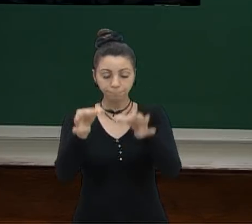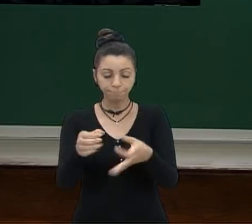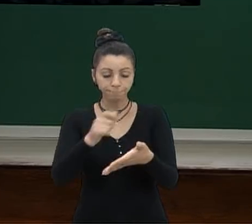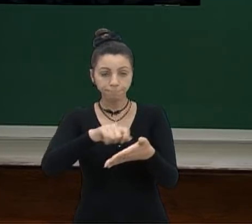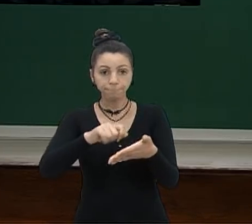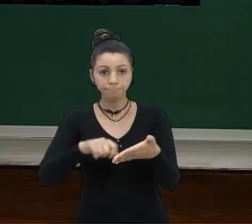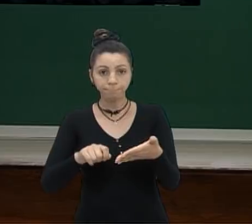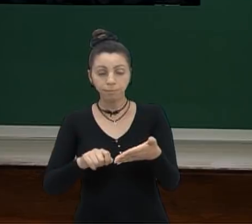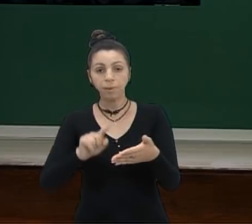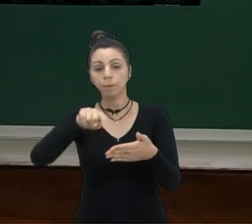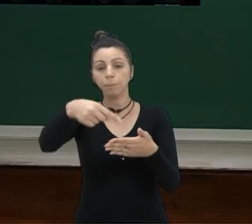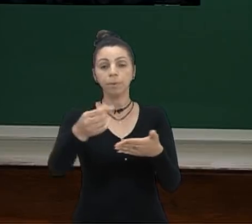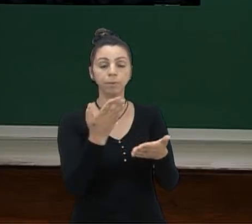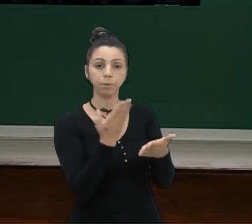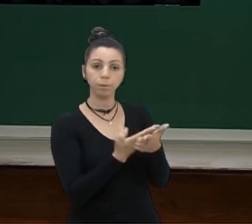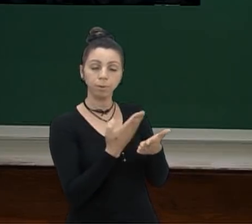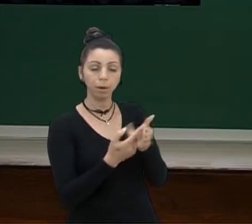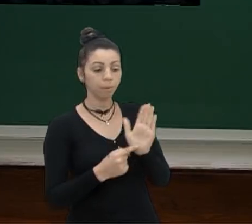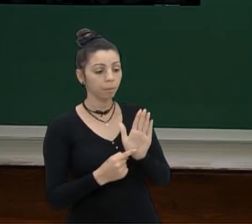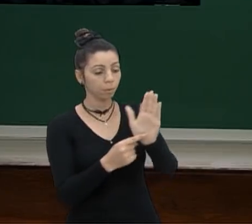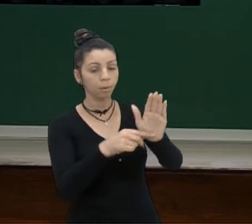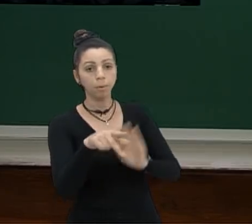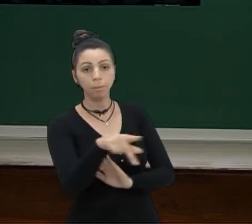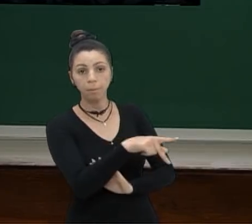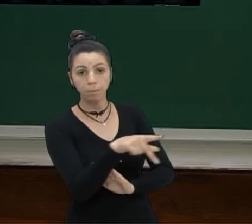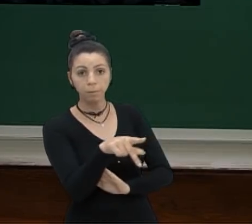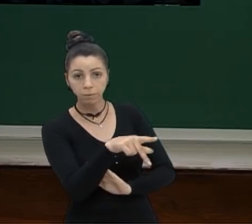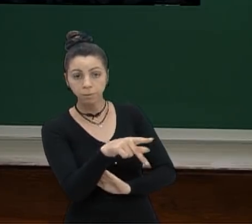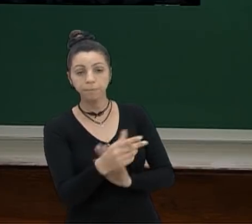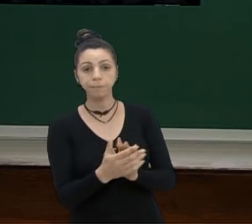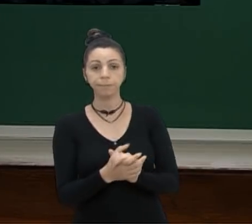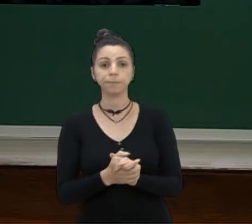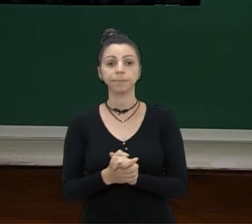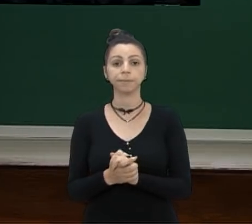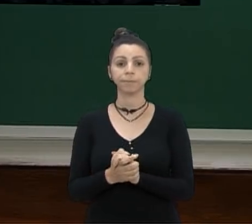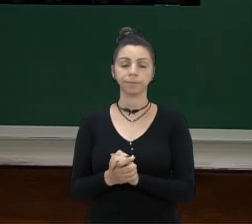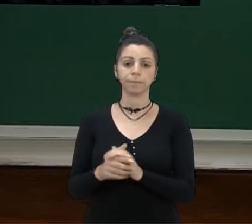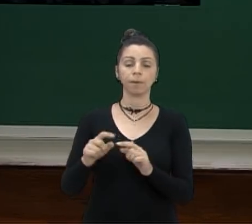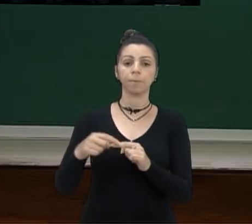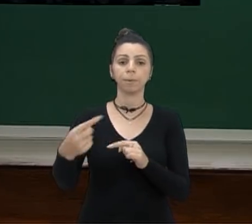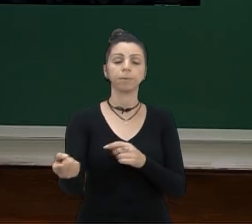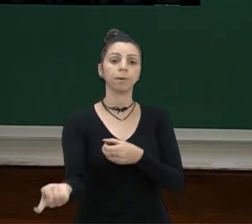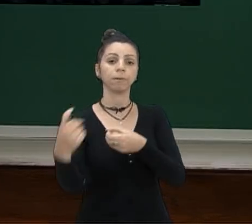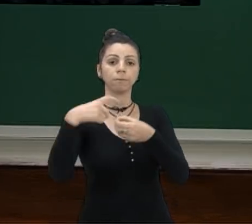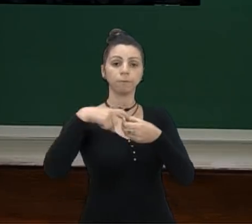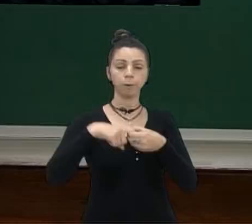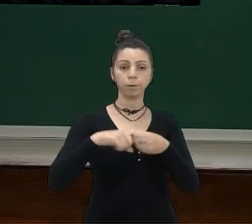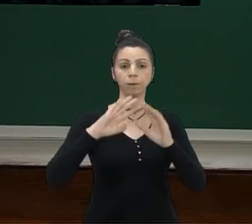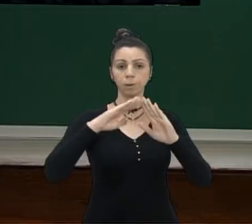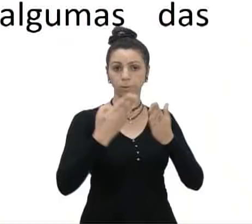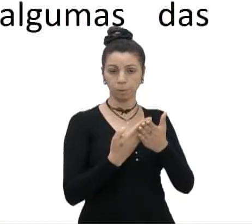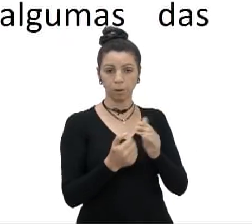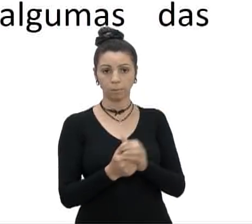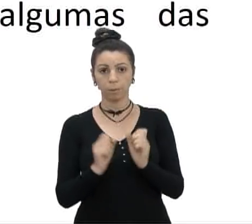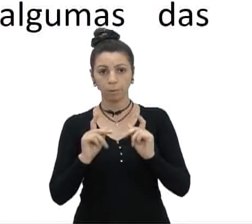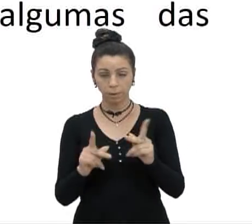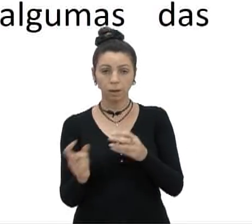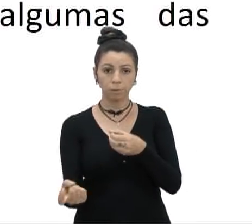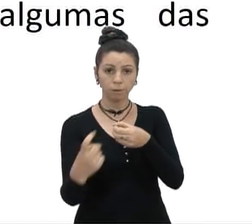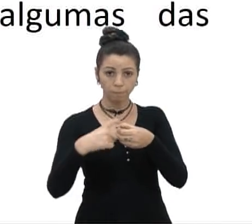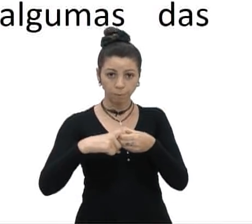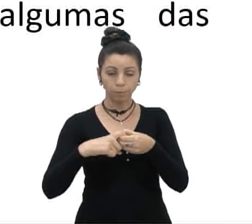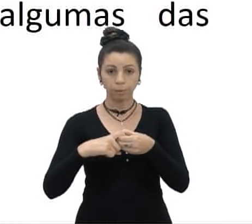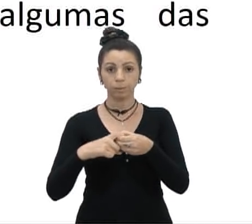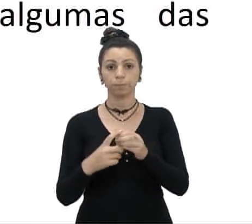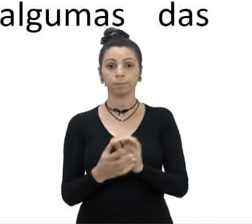você possa estudar, mostrar para o seu professor, mostrar para a sua professora quando nós voltarmos à realidade. Daqui a pouquinho eu volto para a